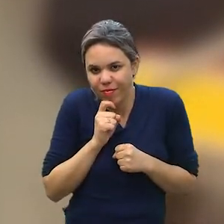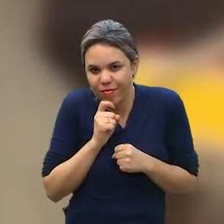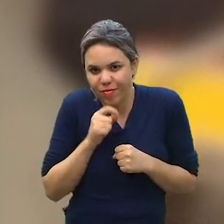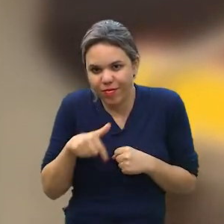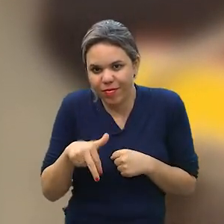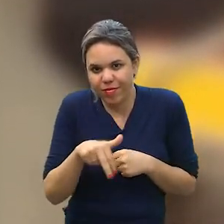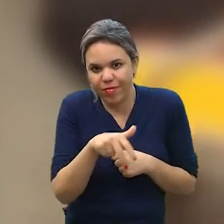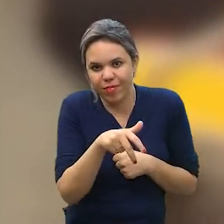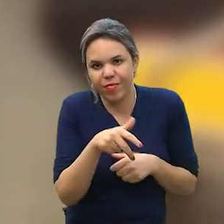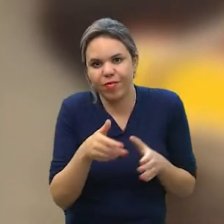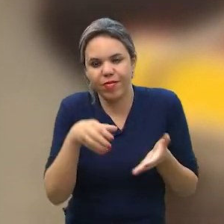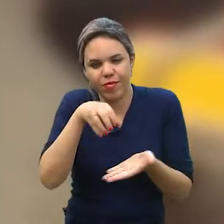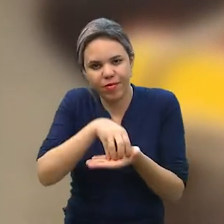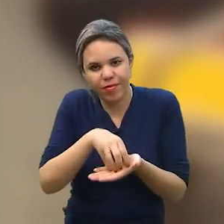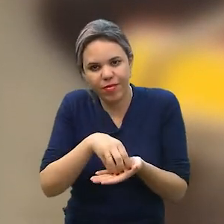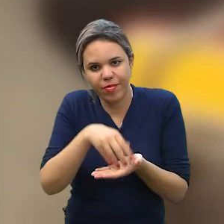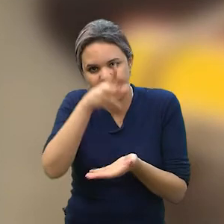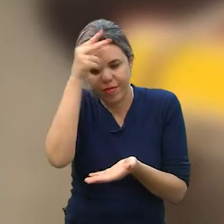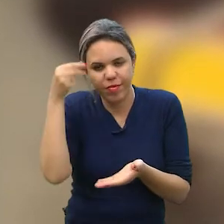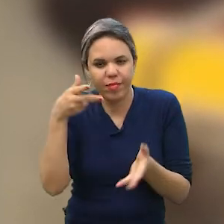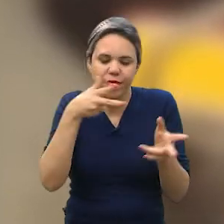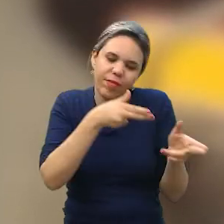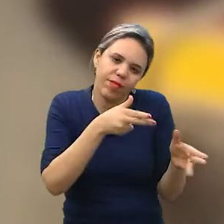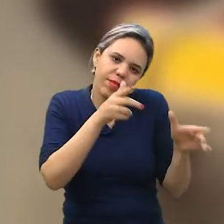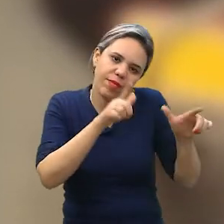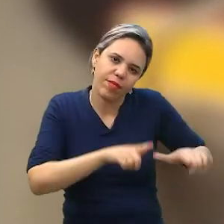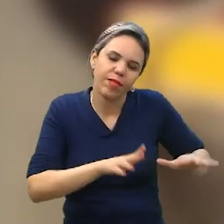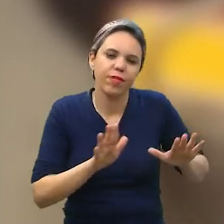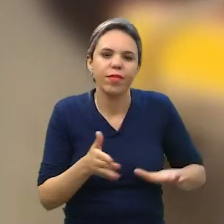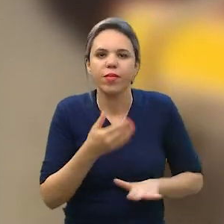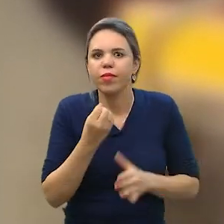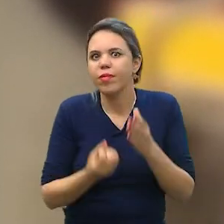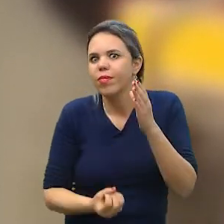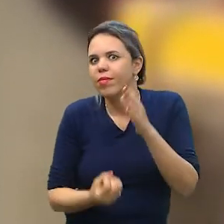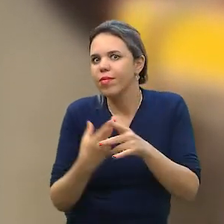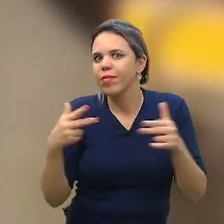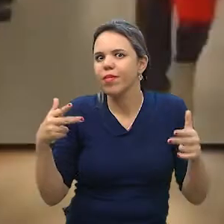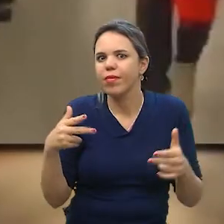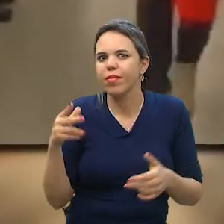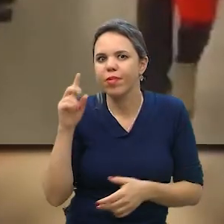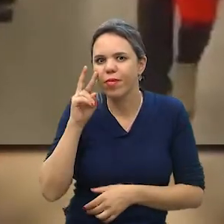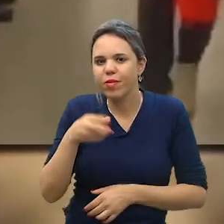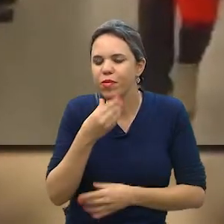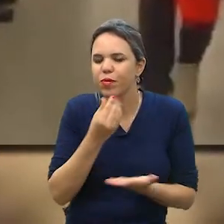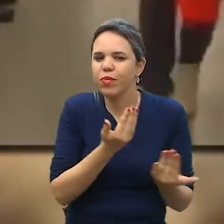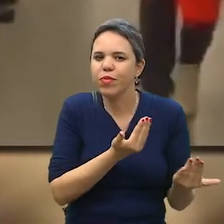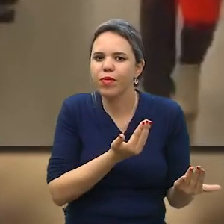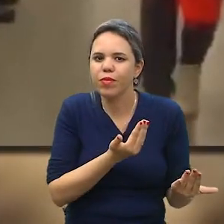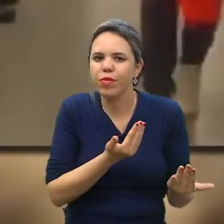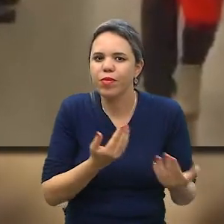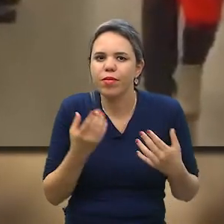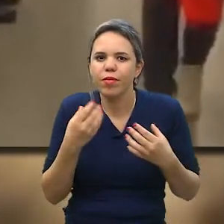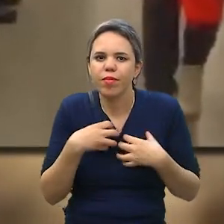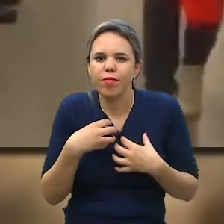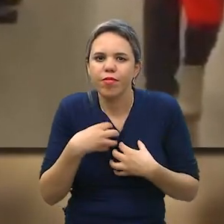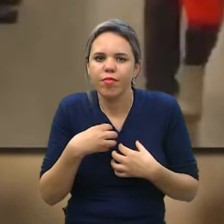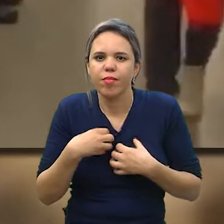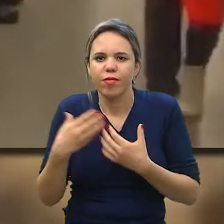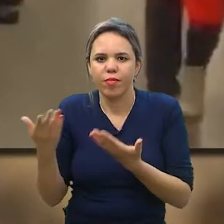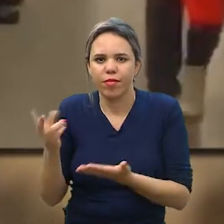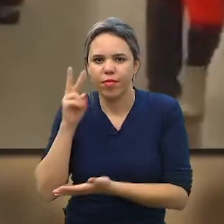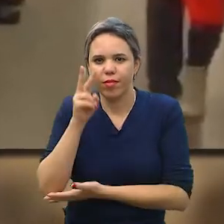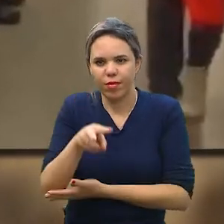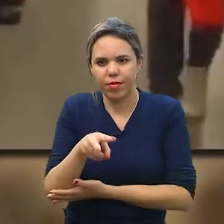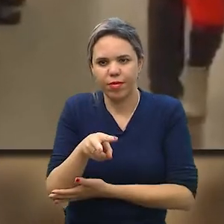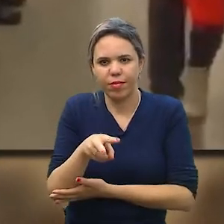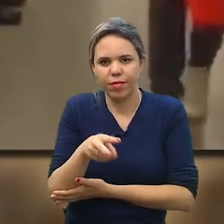caminho de um albergue para onde estava indo dormir, quando algo aconteceu. Um jovem ficou sensibilizado com o que